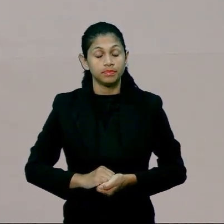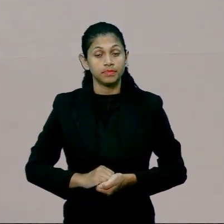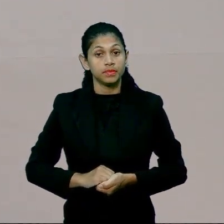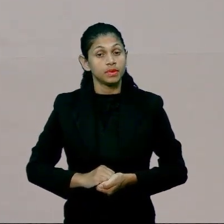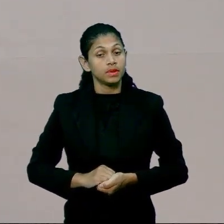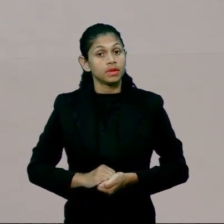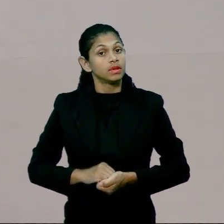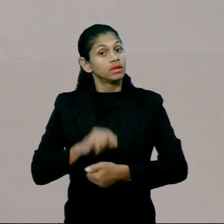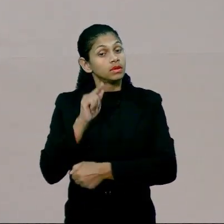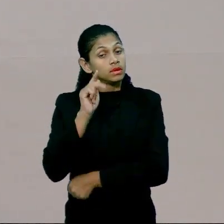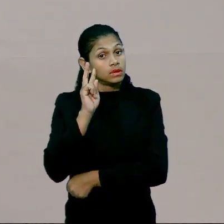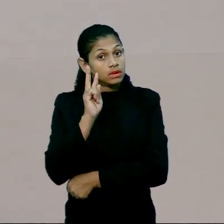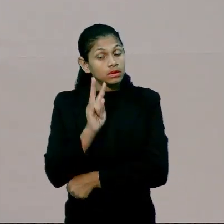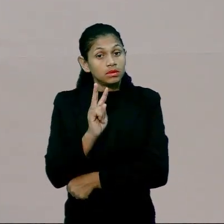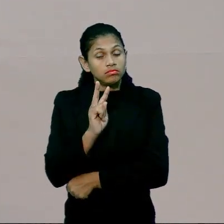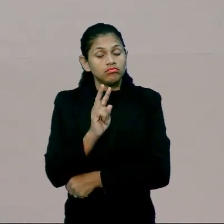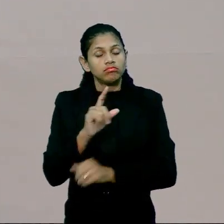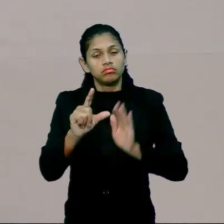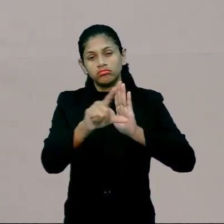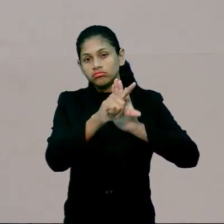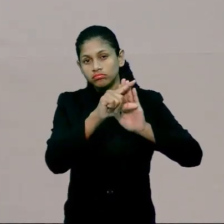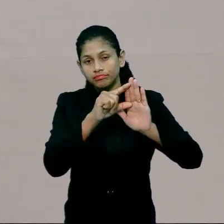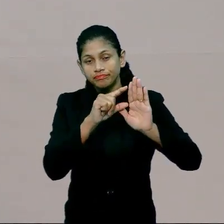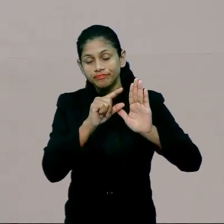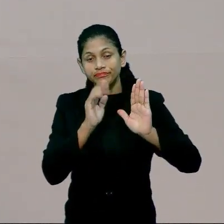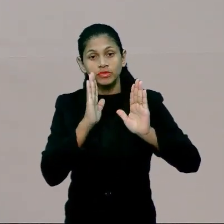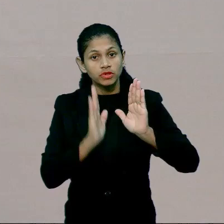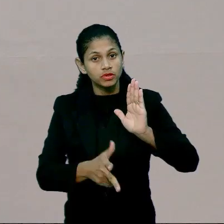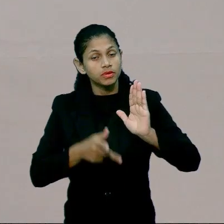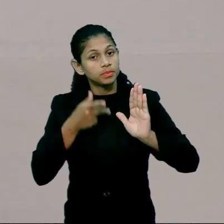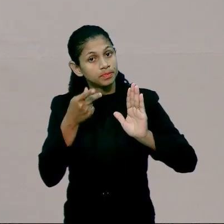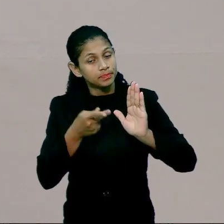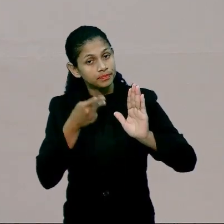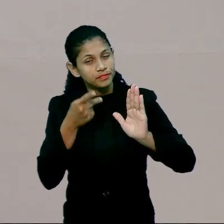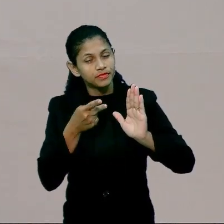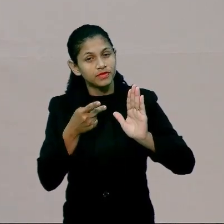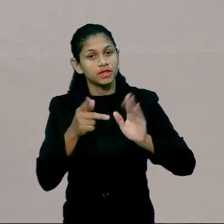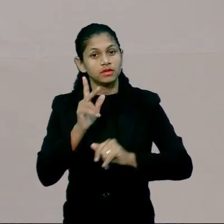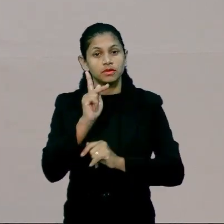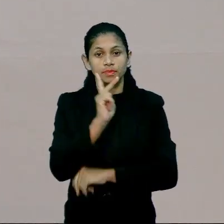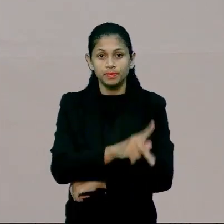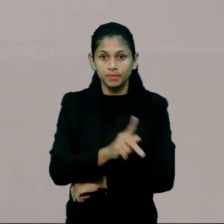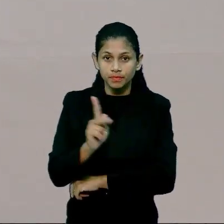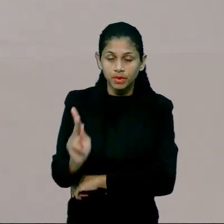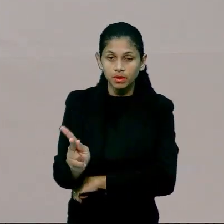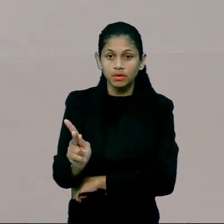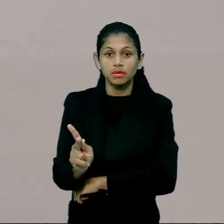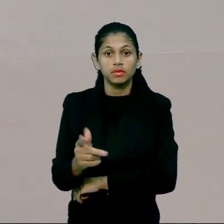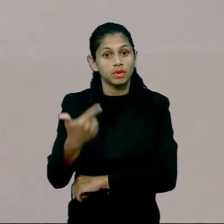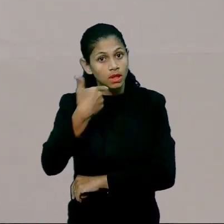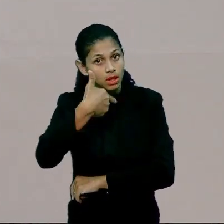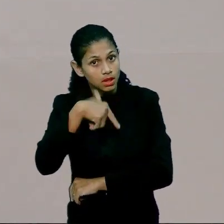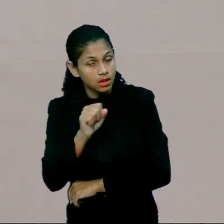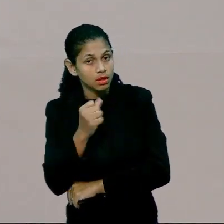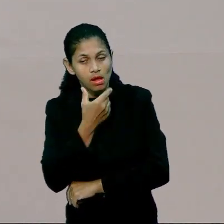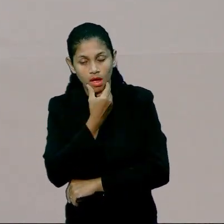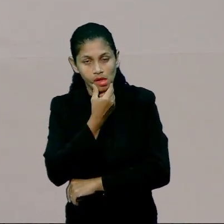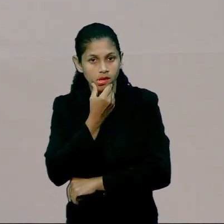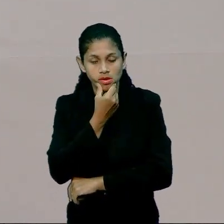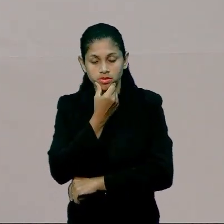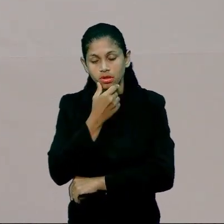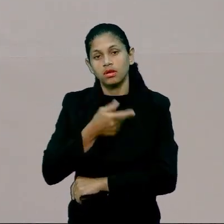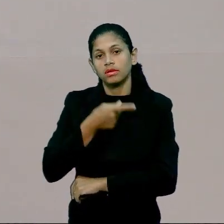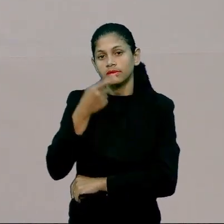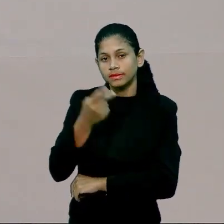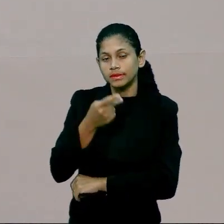aí que o título do texto já nos diz sobre a questão de professores de língua inglesa que estão falando